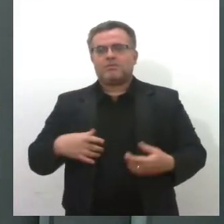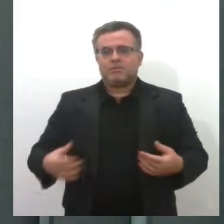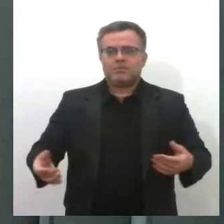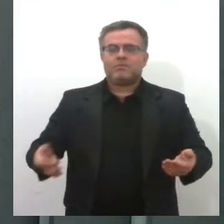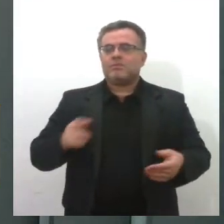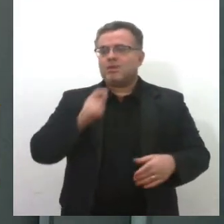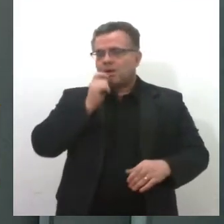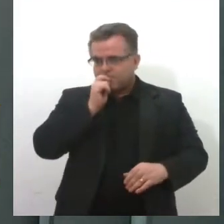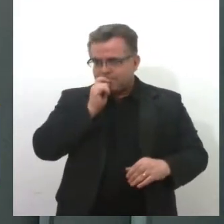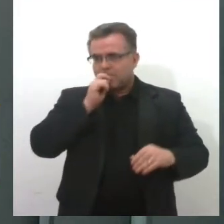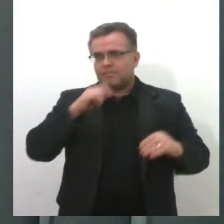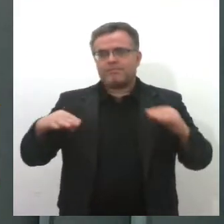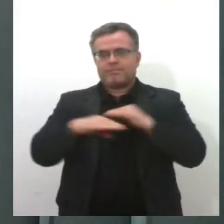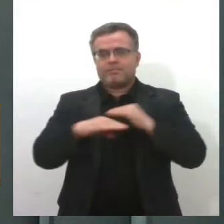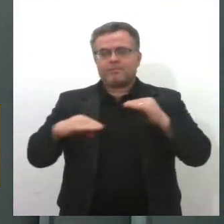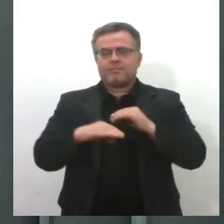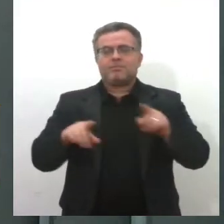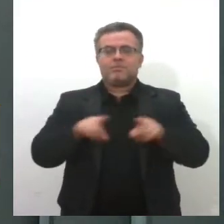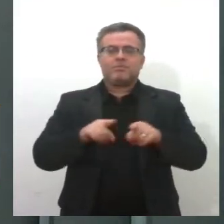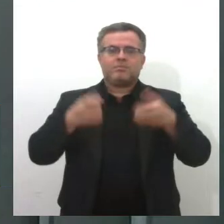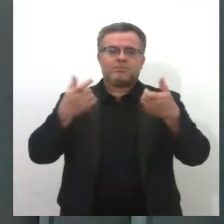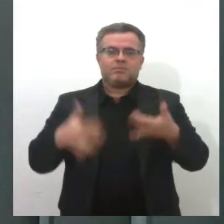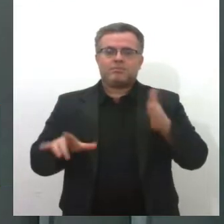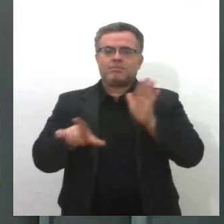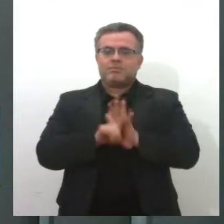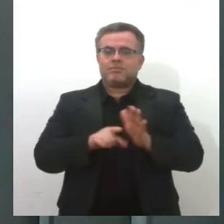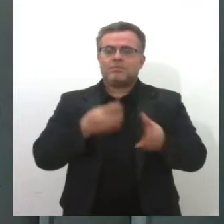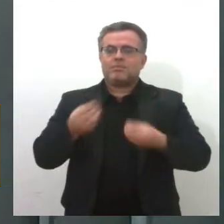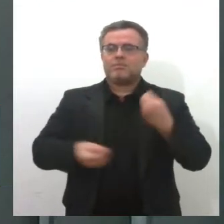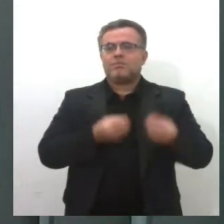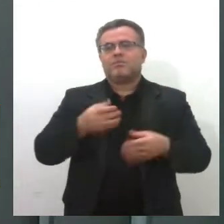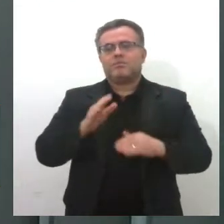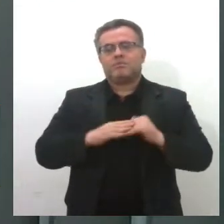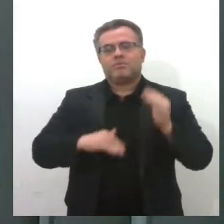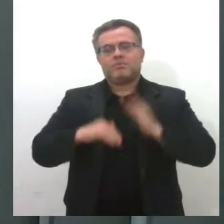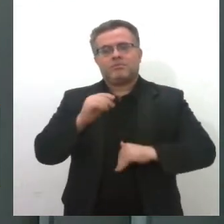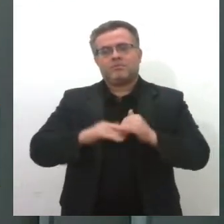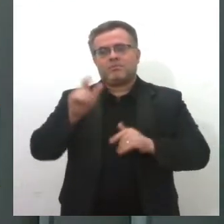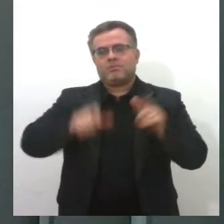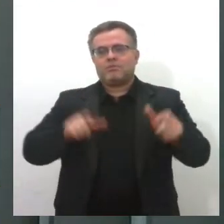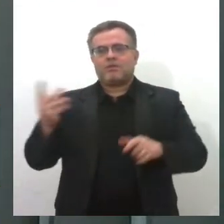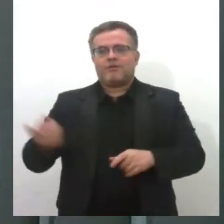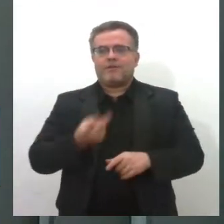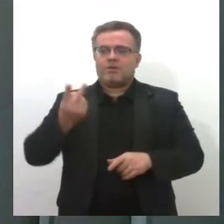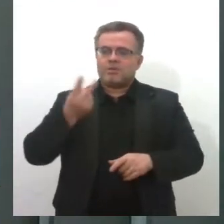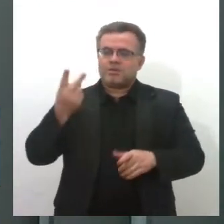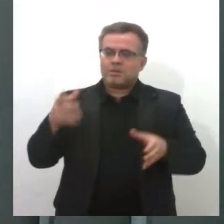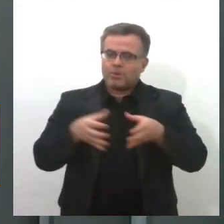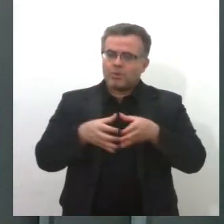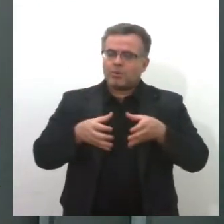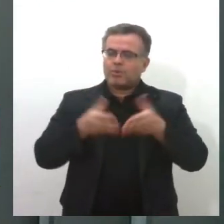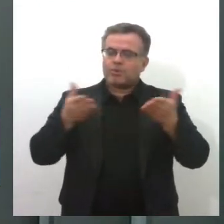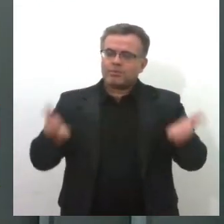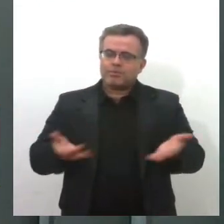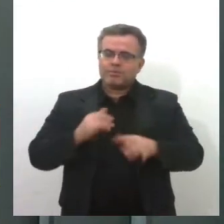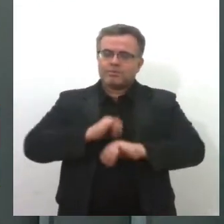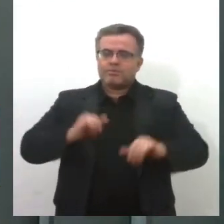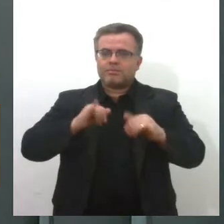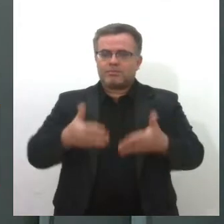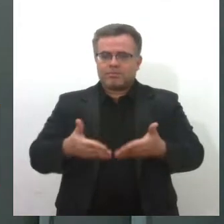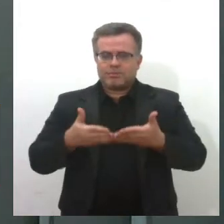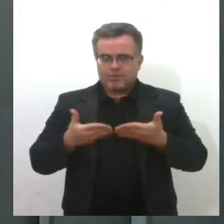aqui um agente, falou muito bem desta lei, que traz aí uma certa valorização da categoria. Nos traz mais informações sobre esse assunto também.